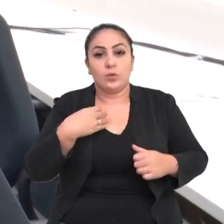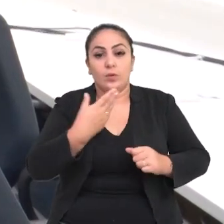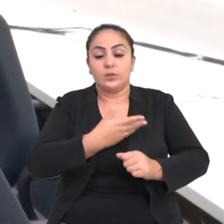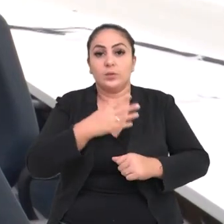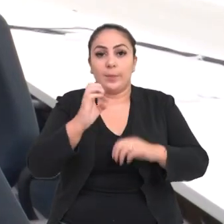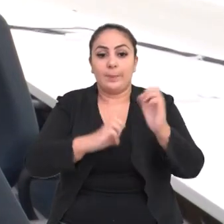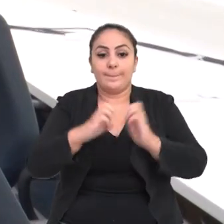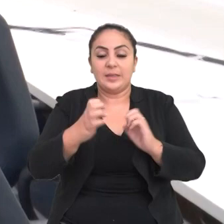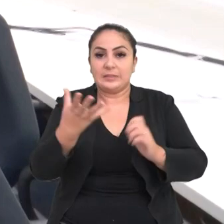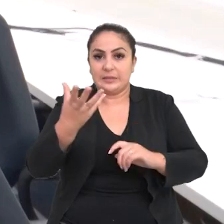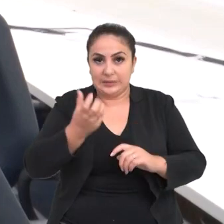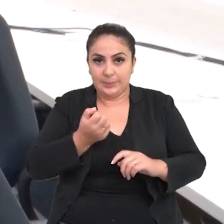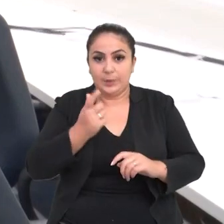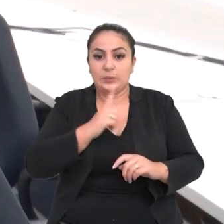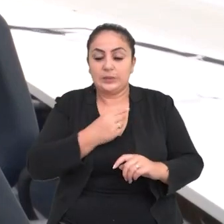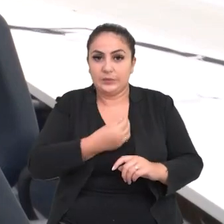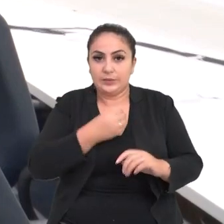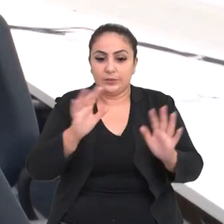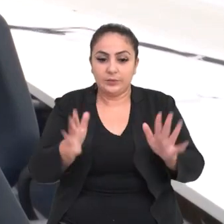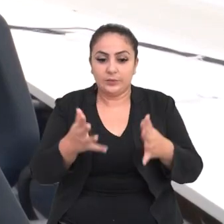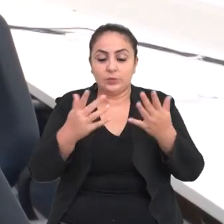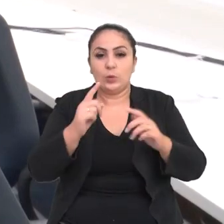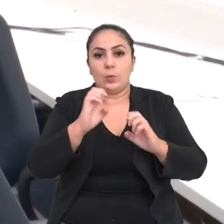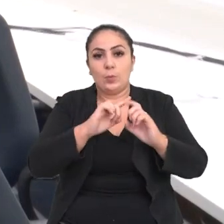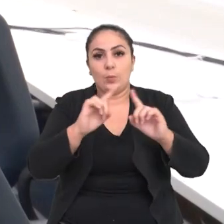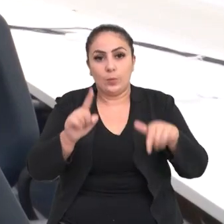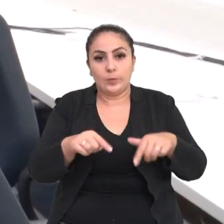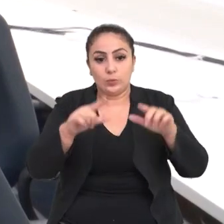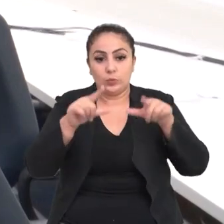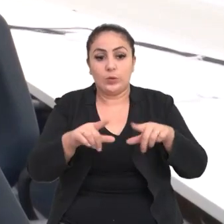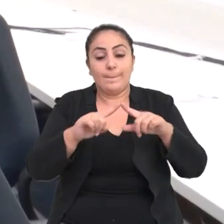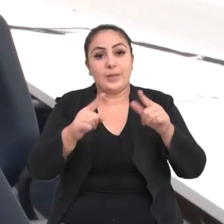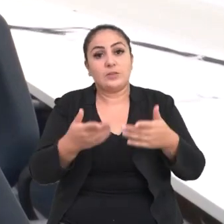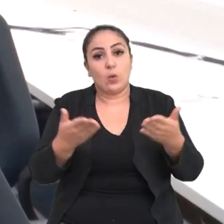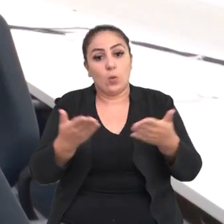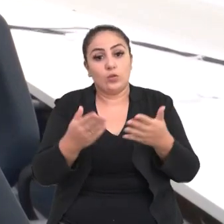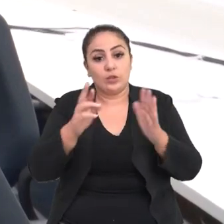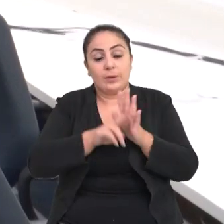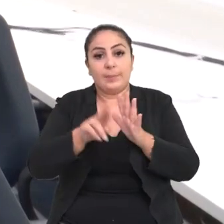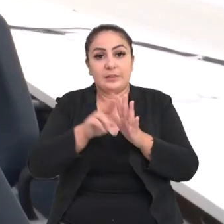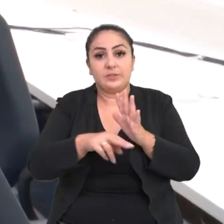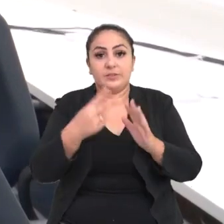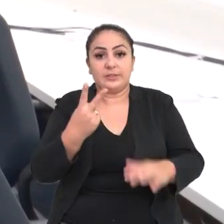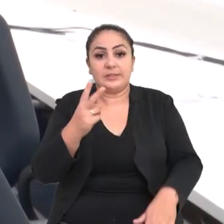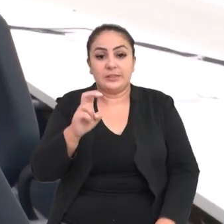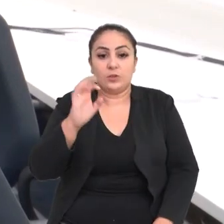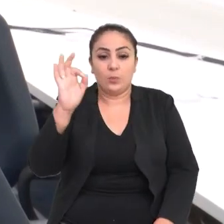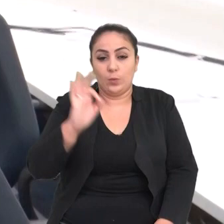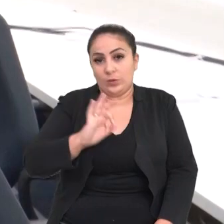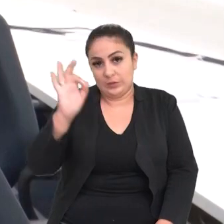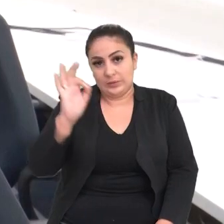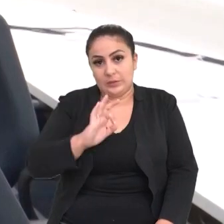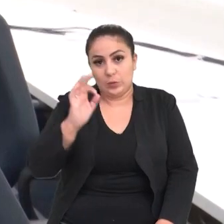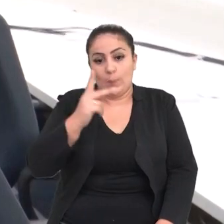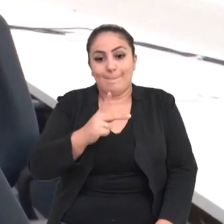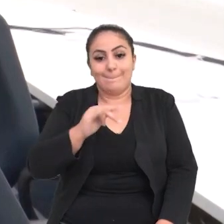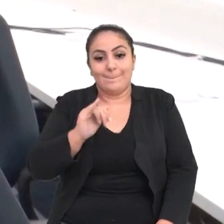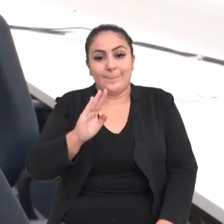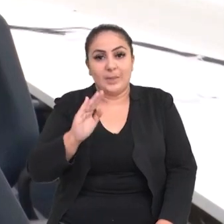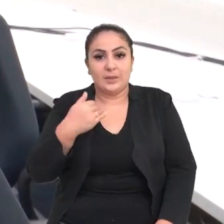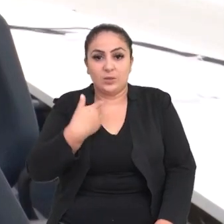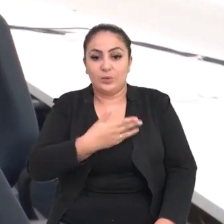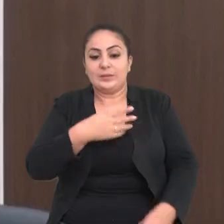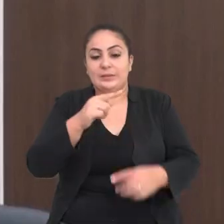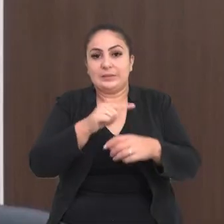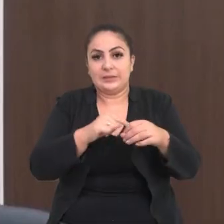para uma empresa que recebeu um incentivo público do imóvel, mas que hoje representa 25% do PIB da